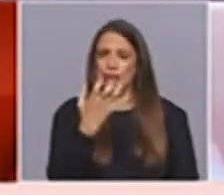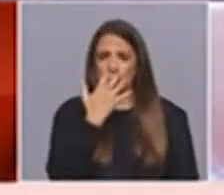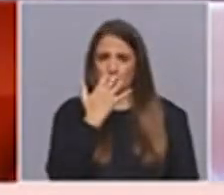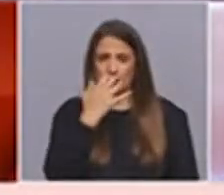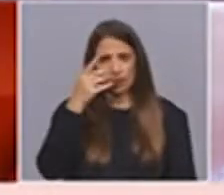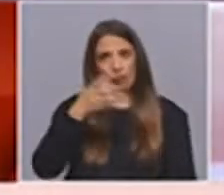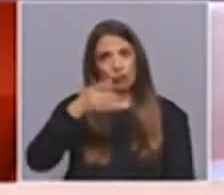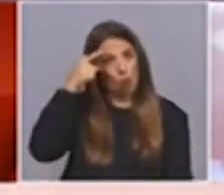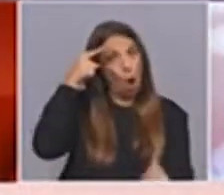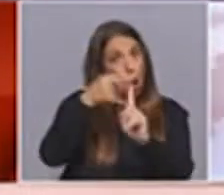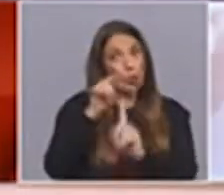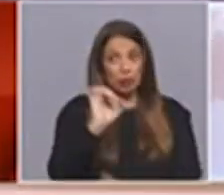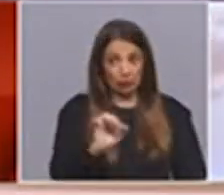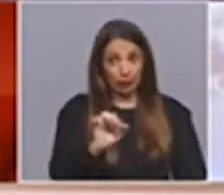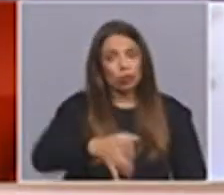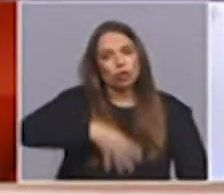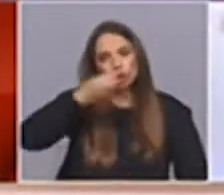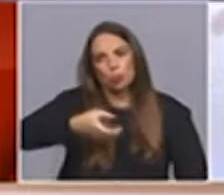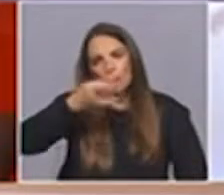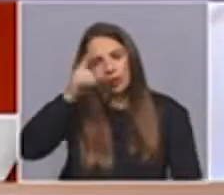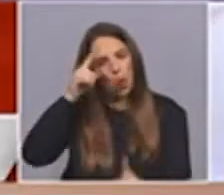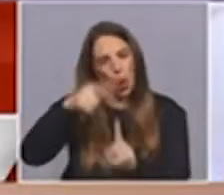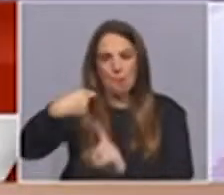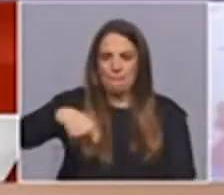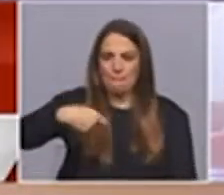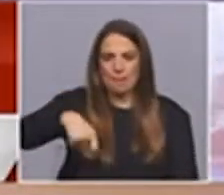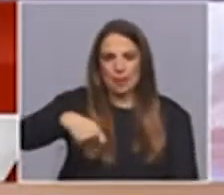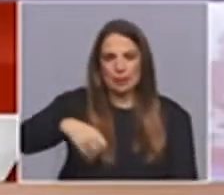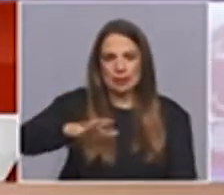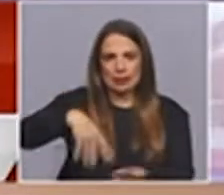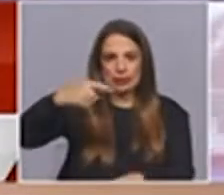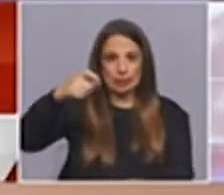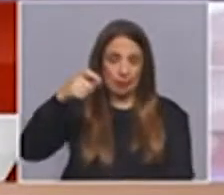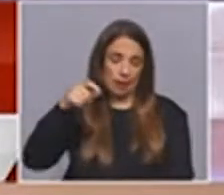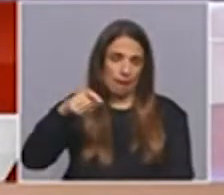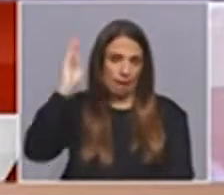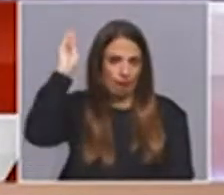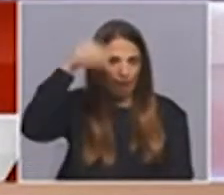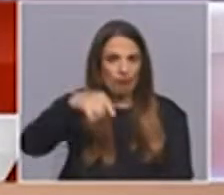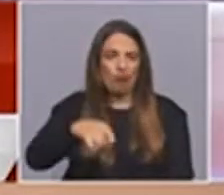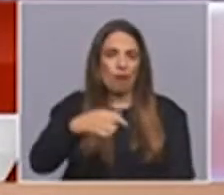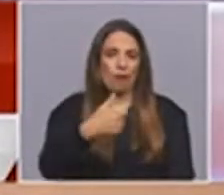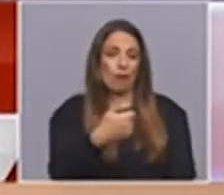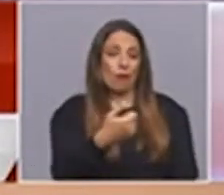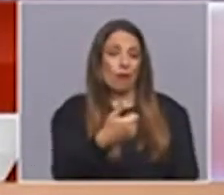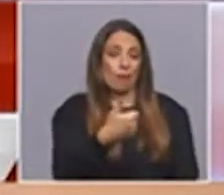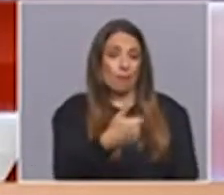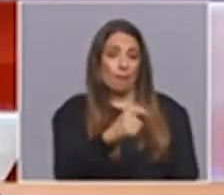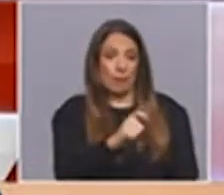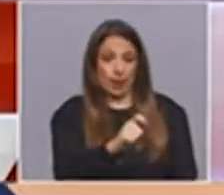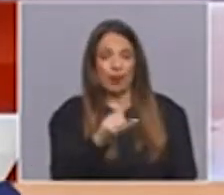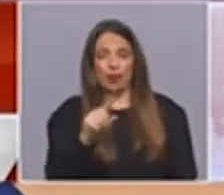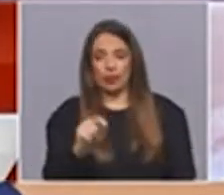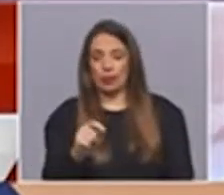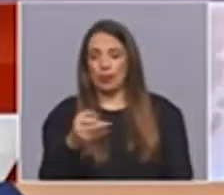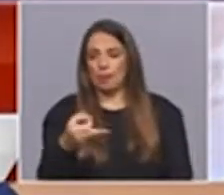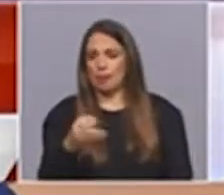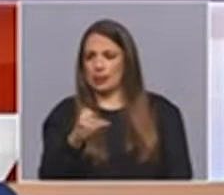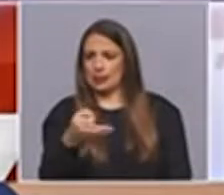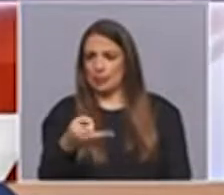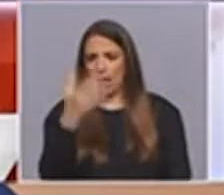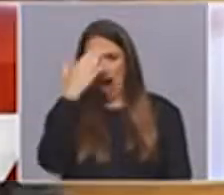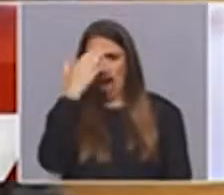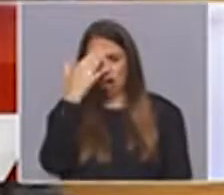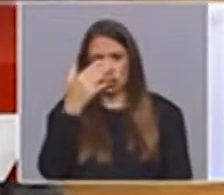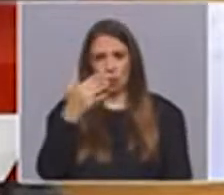intenção ao Presidente da Assembleia da República. Tanto o Bloco como o PC consideram que não é obrigatório fazer cair o governo.